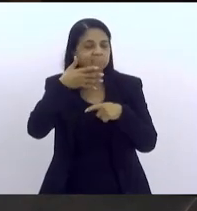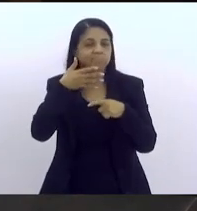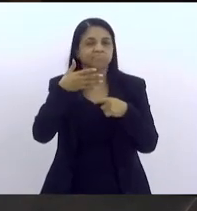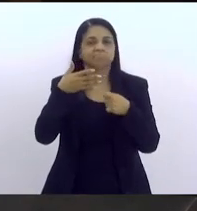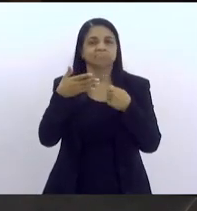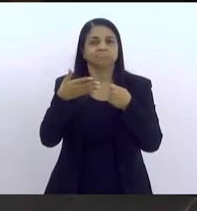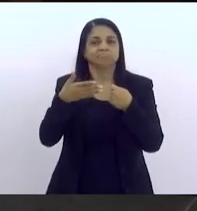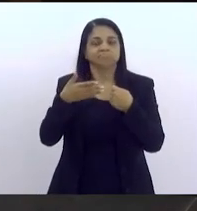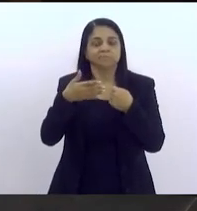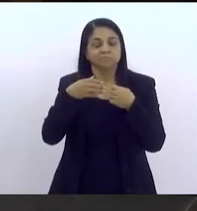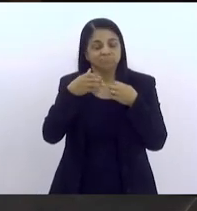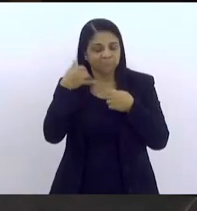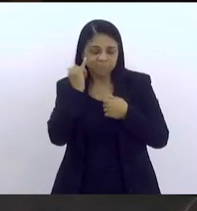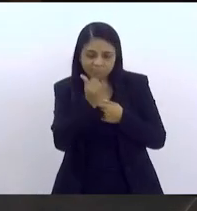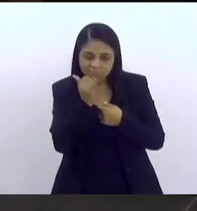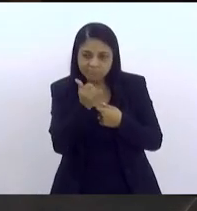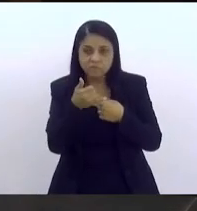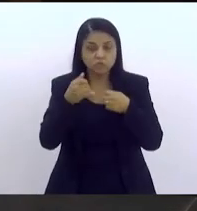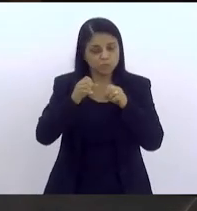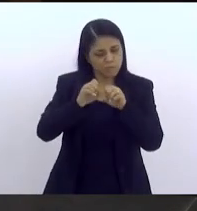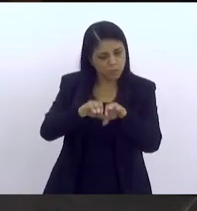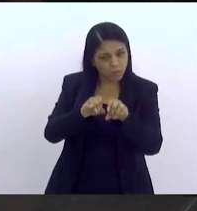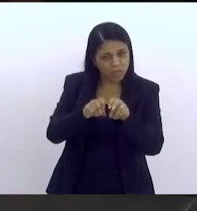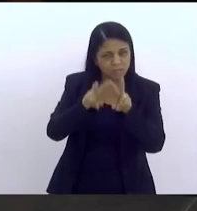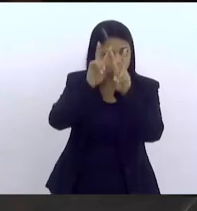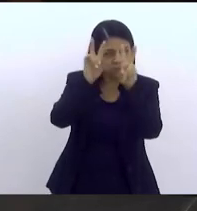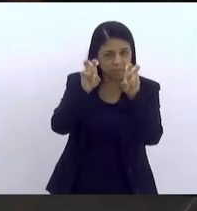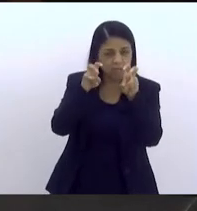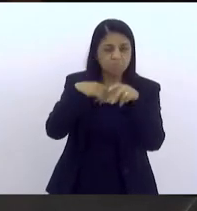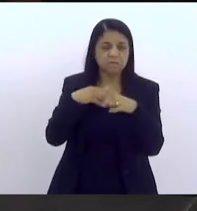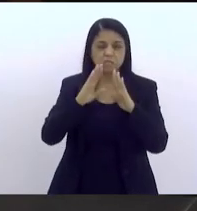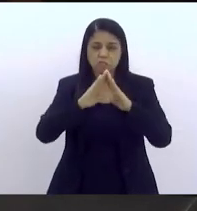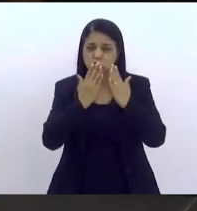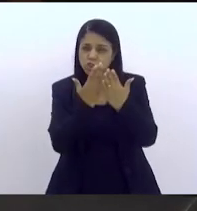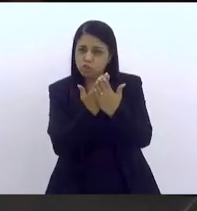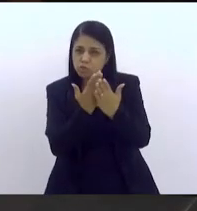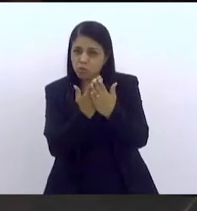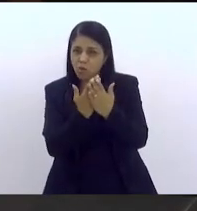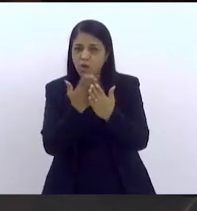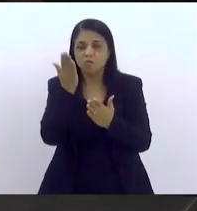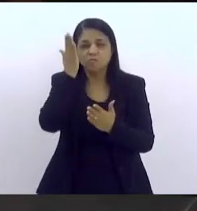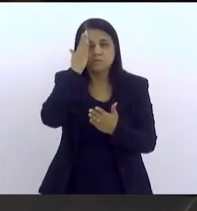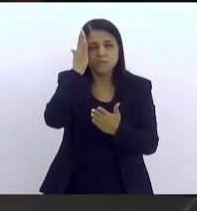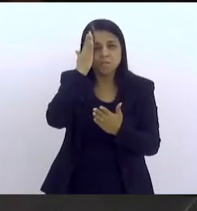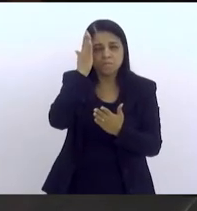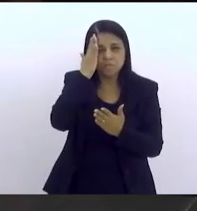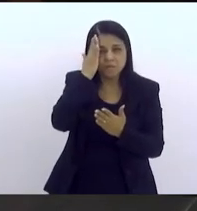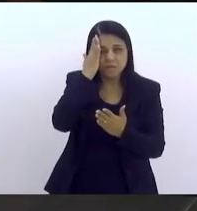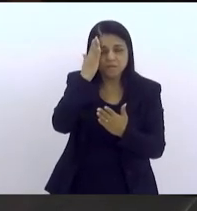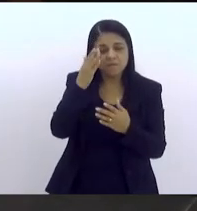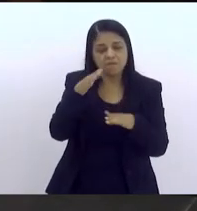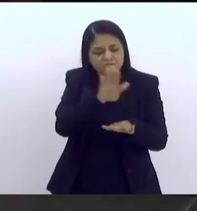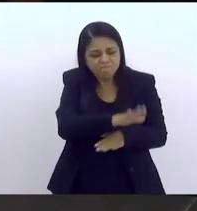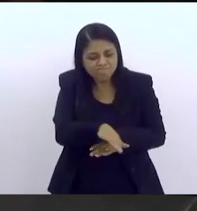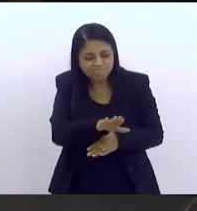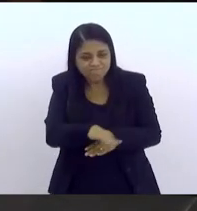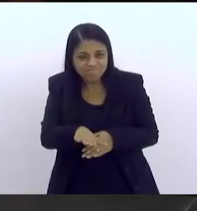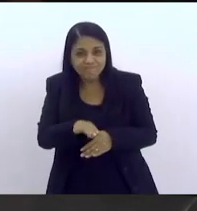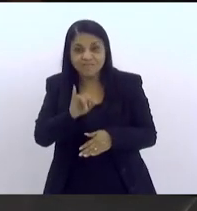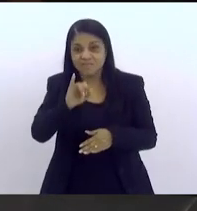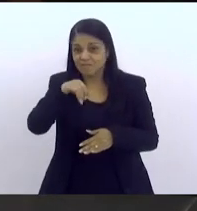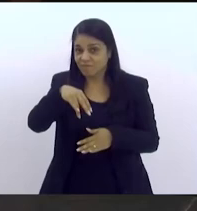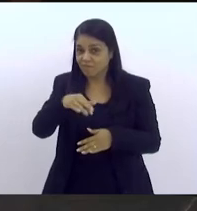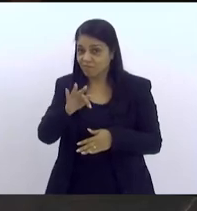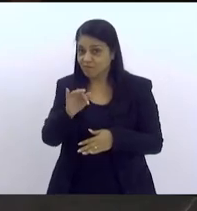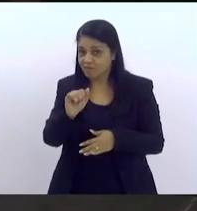a educação sobre a escola sobre o saber sobre a infância e sobre a violência